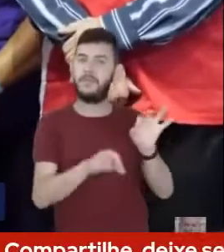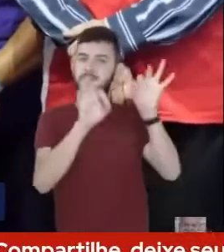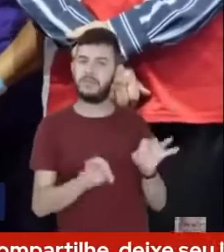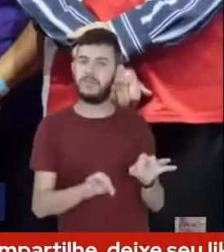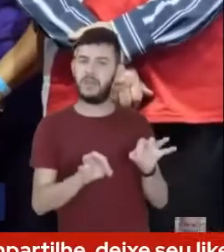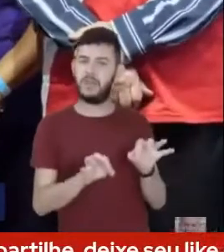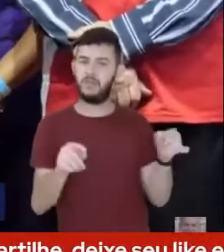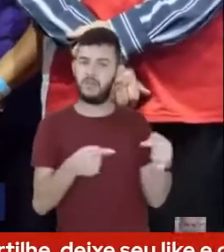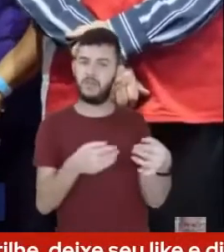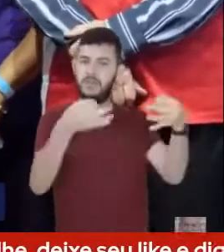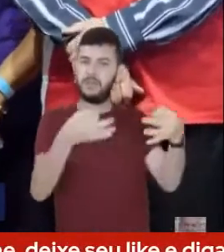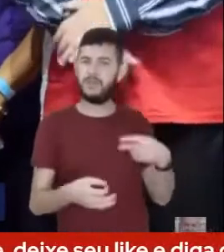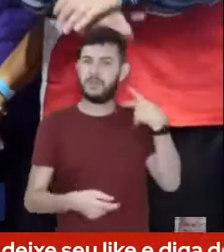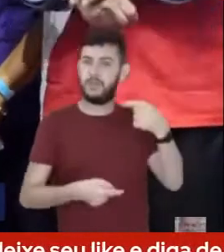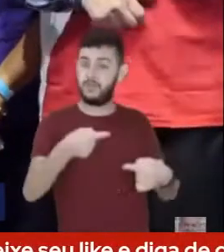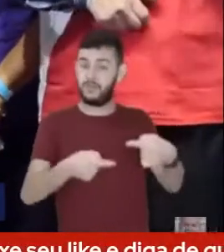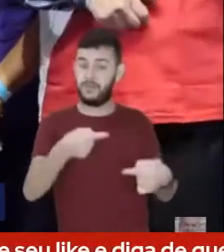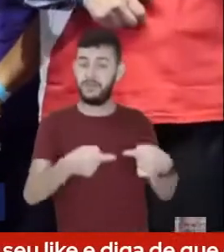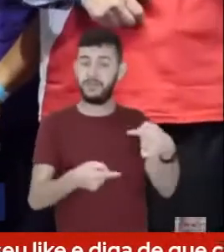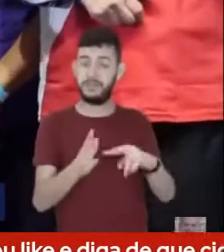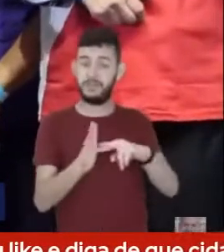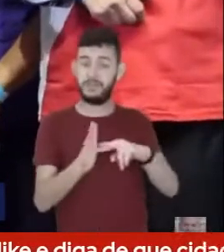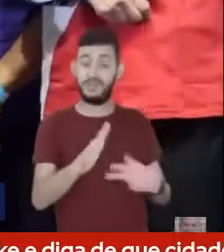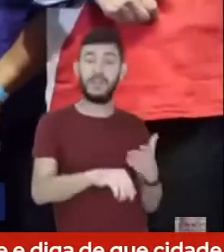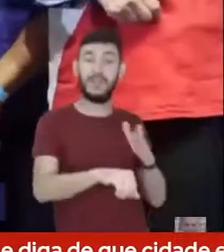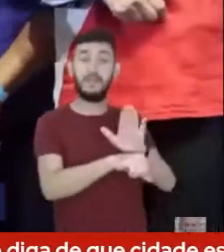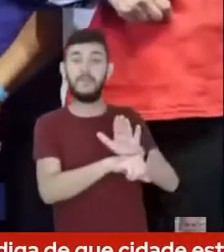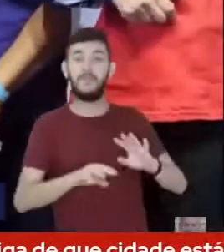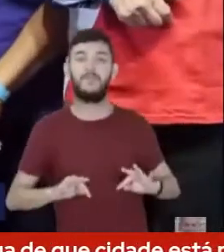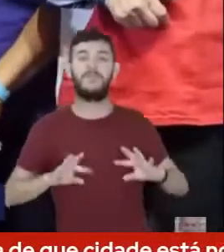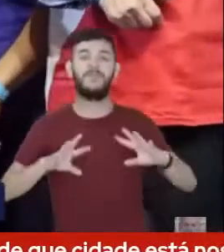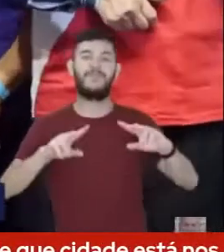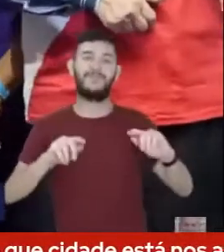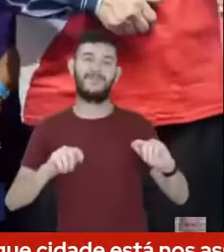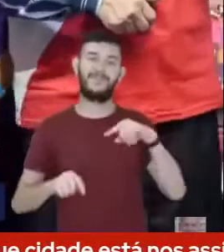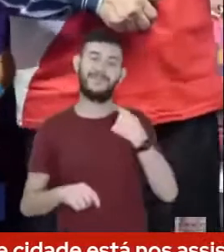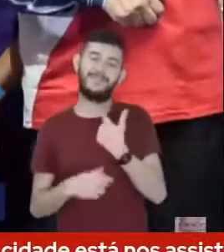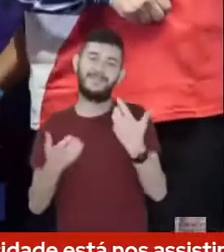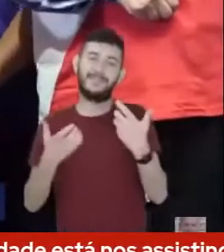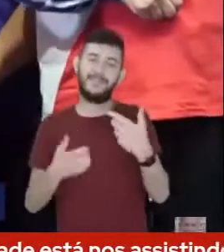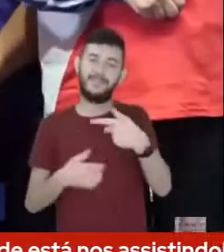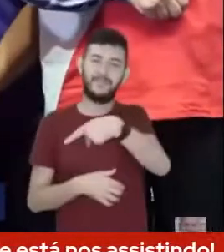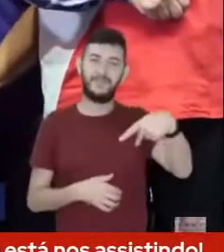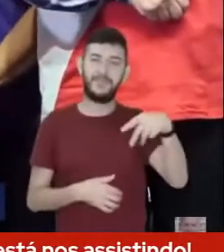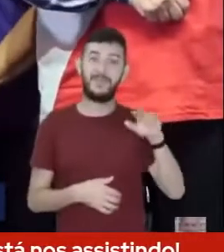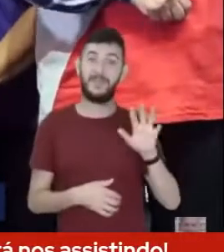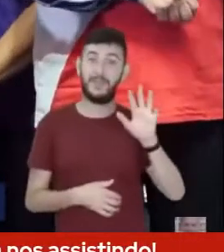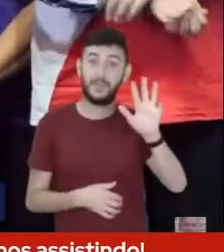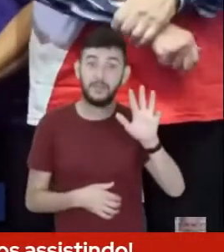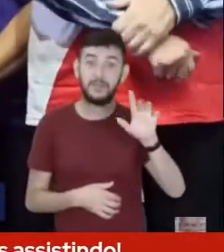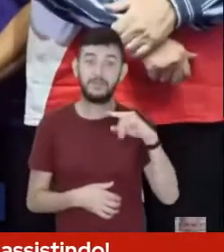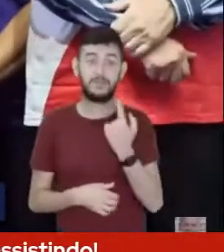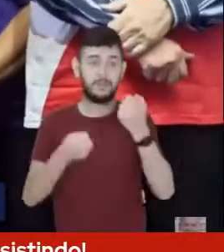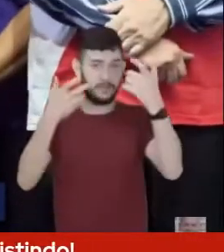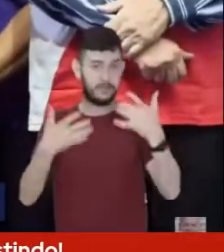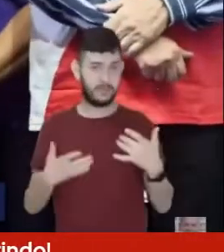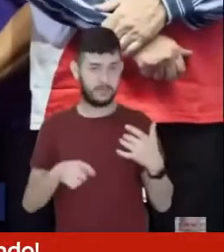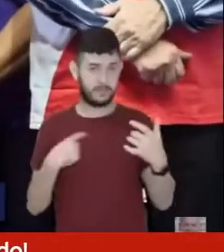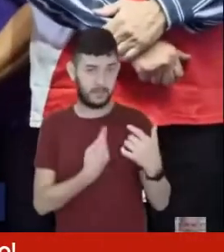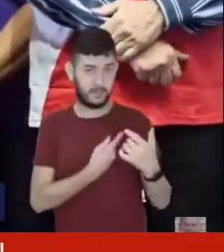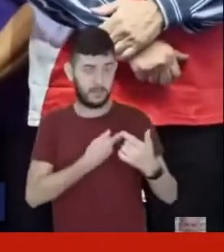para todos. Queremos aqui, presidente Lula, dizer que nós, trabalhadores e trabalhadoras